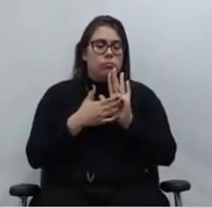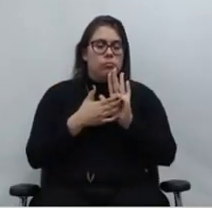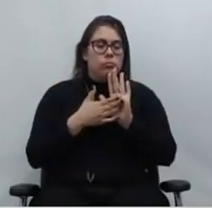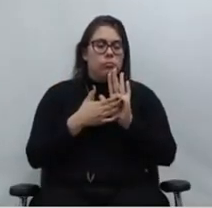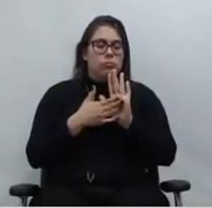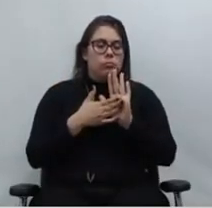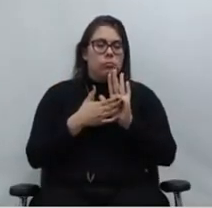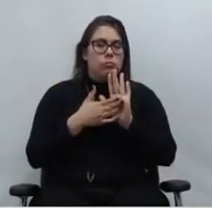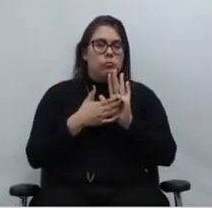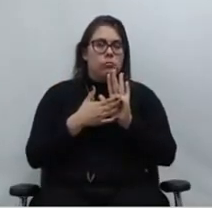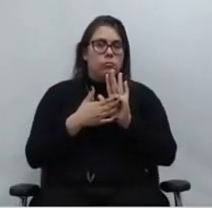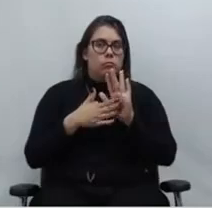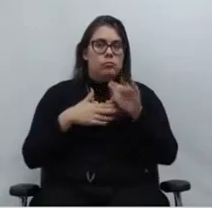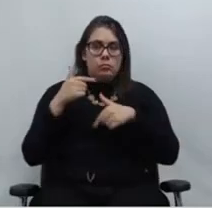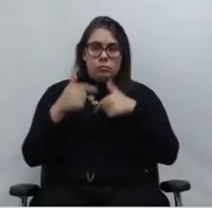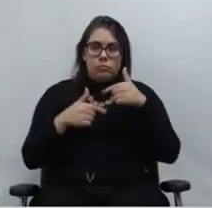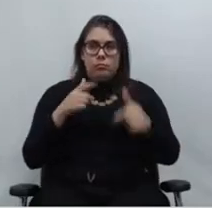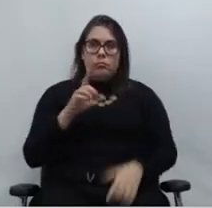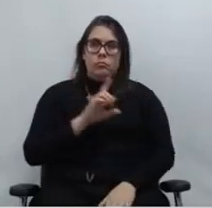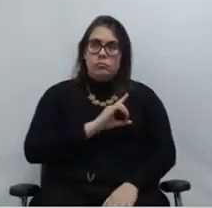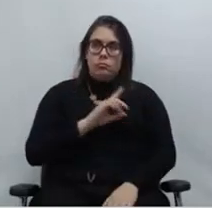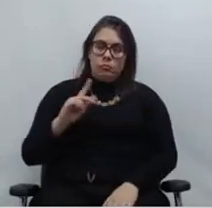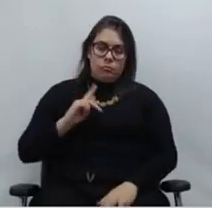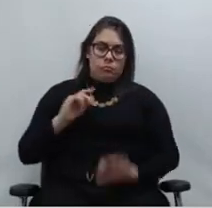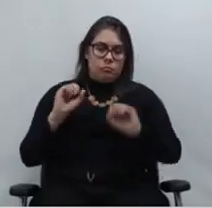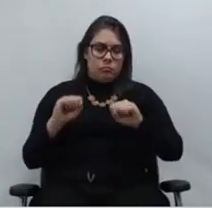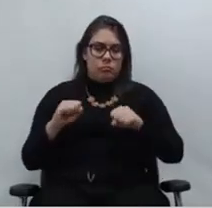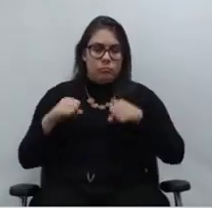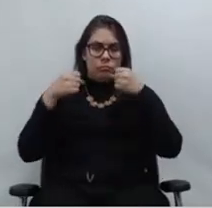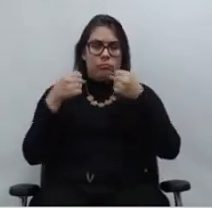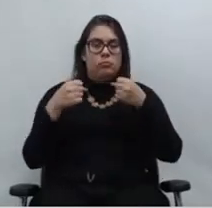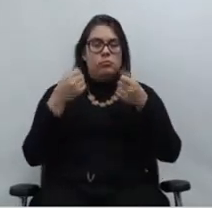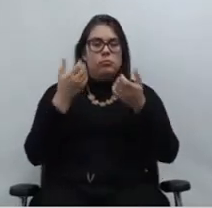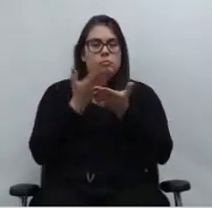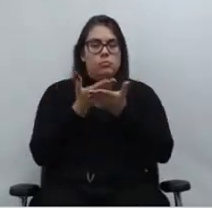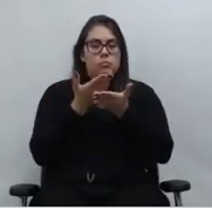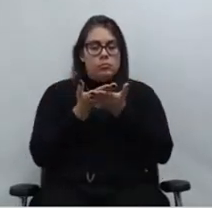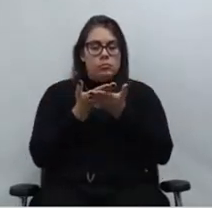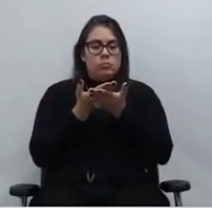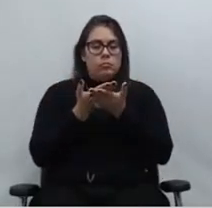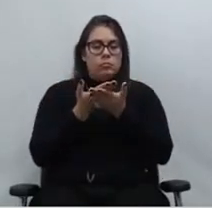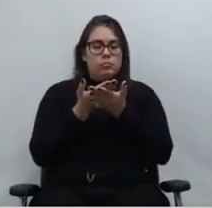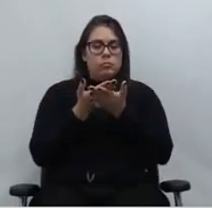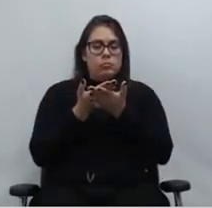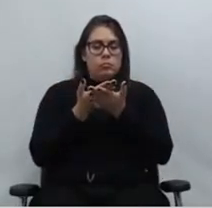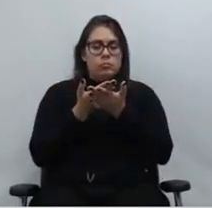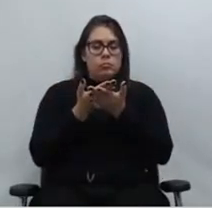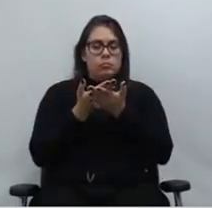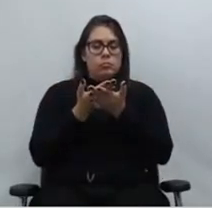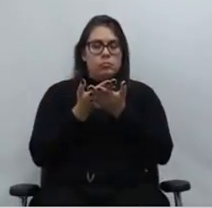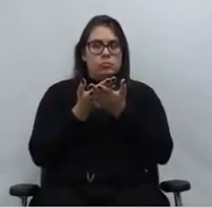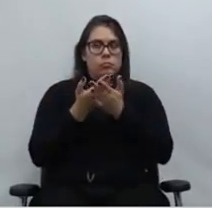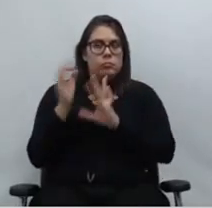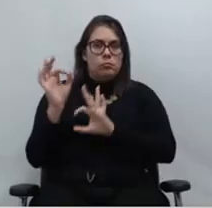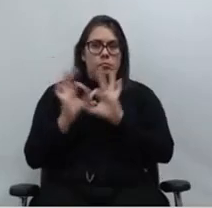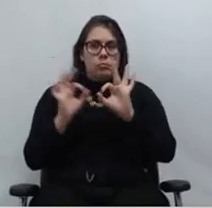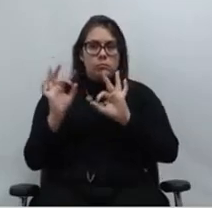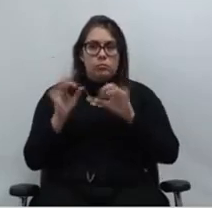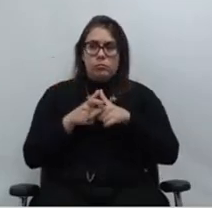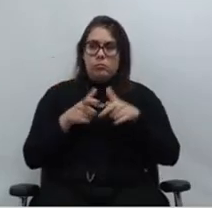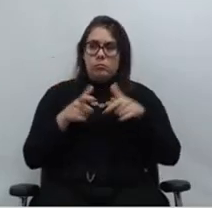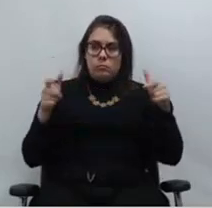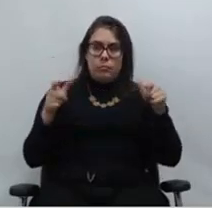introdutórios da execução penal e da defesa em sindicâncias. Na elaboração do estudo, deverá levar em consideração os novos cargos criados pelo plano de expansão